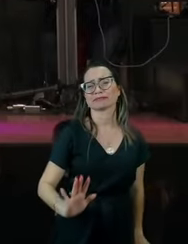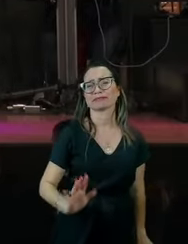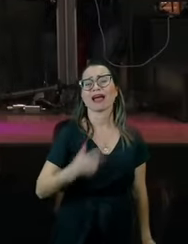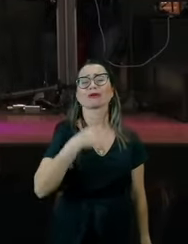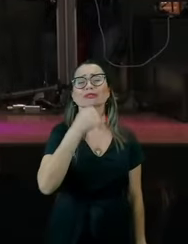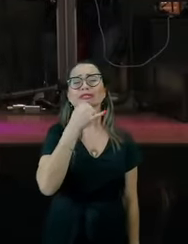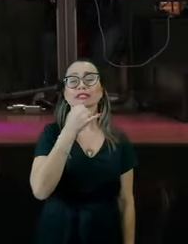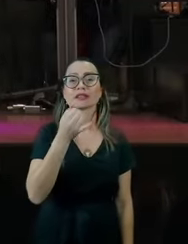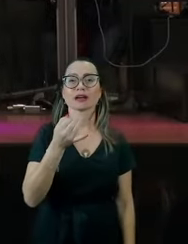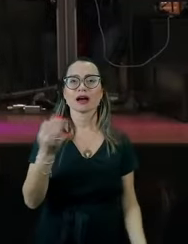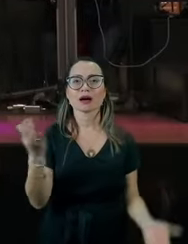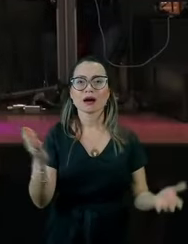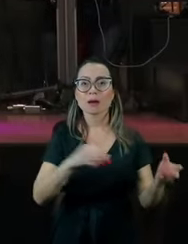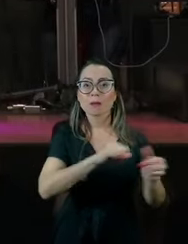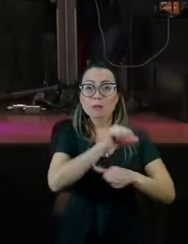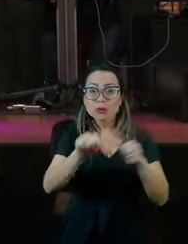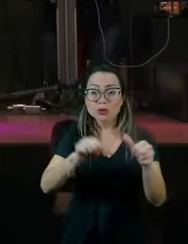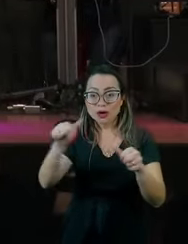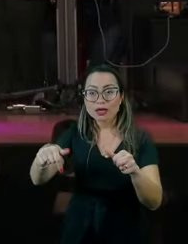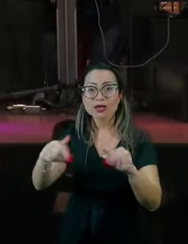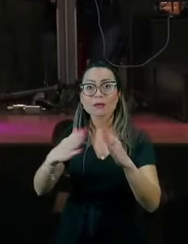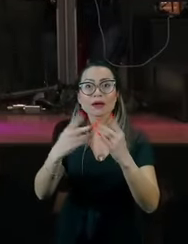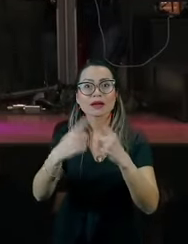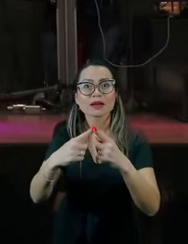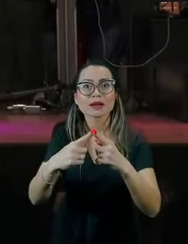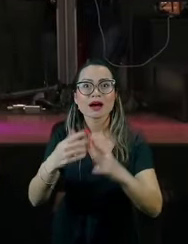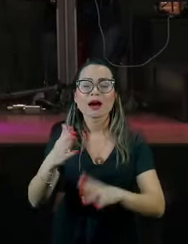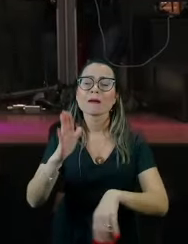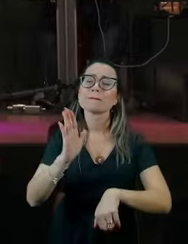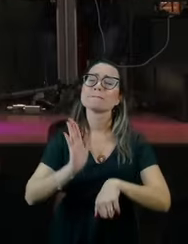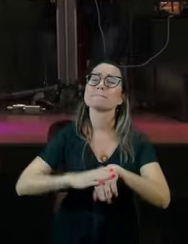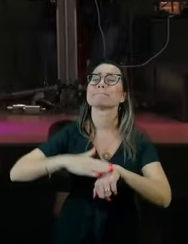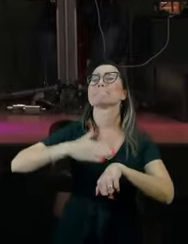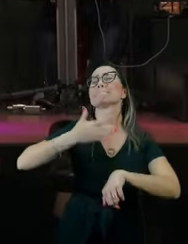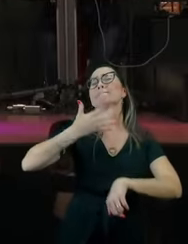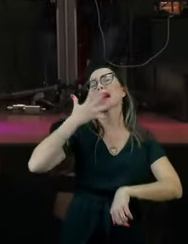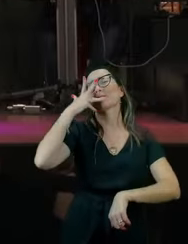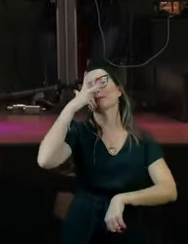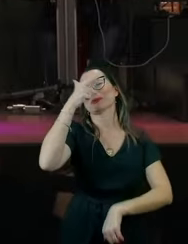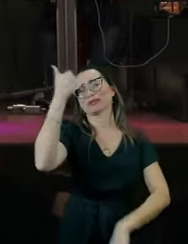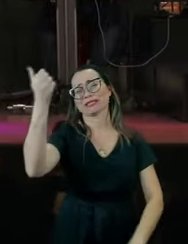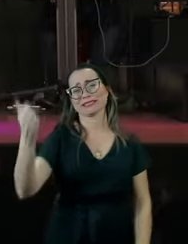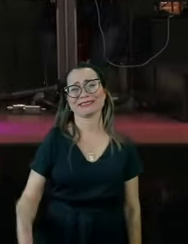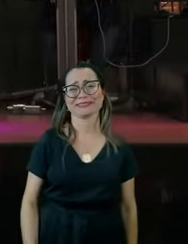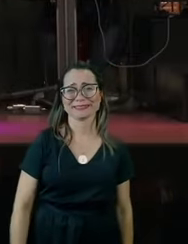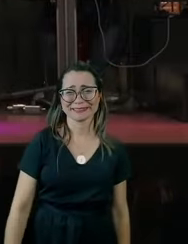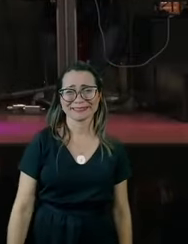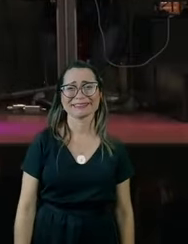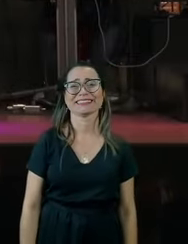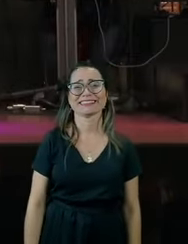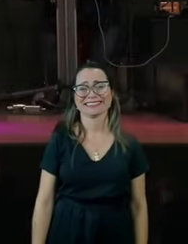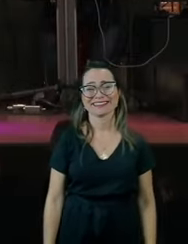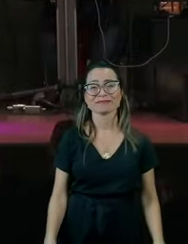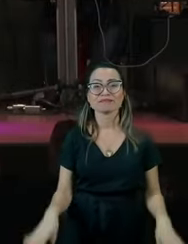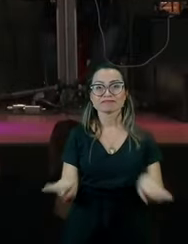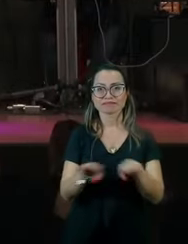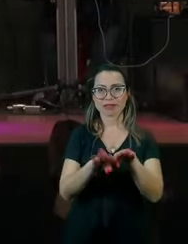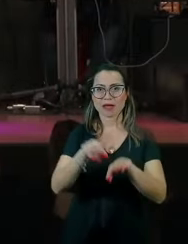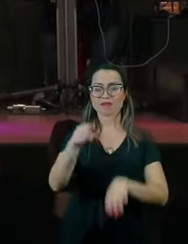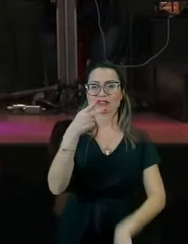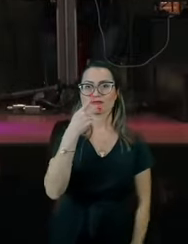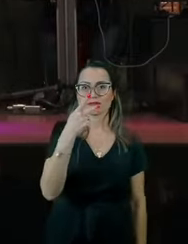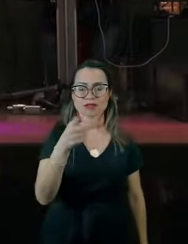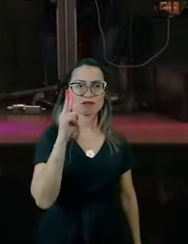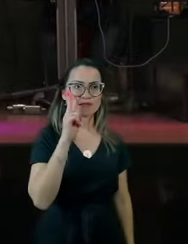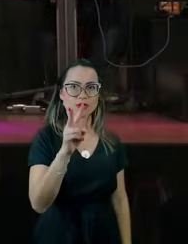Maravilhoso, gente. Foi tudo muito lindo. E também, Vocês viram, disseram que eu estava revoltada